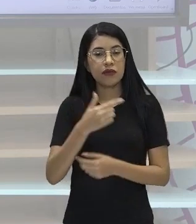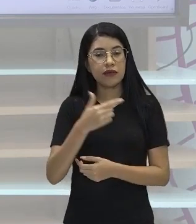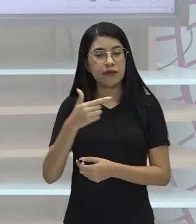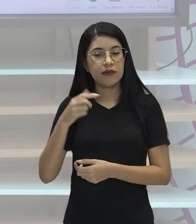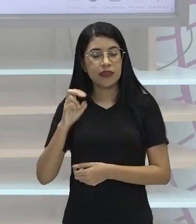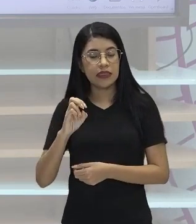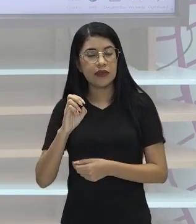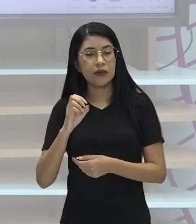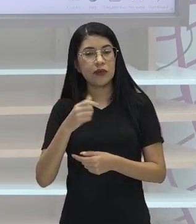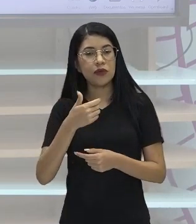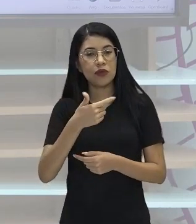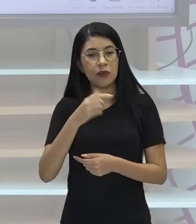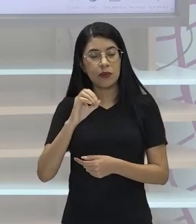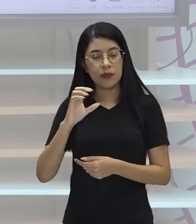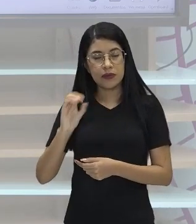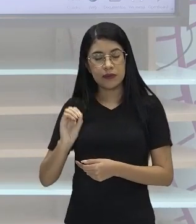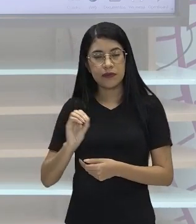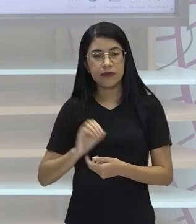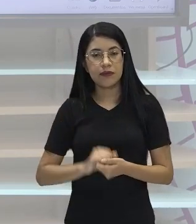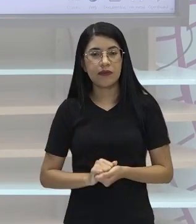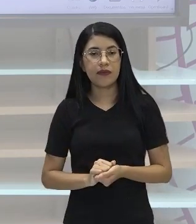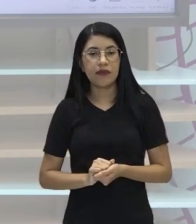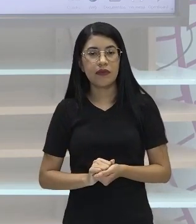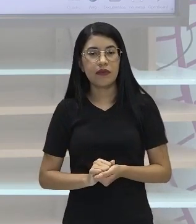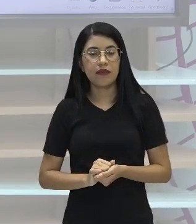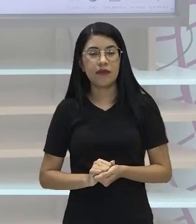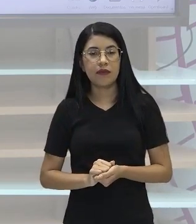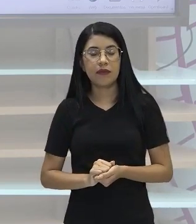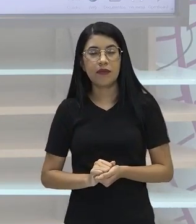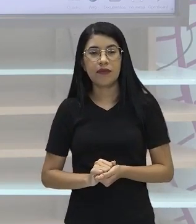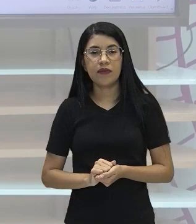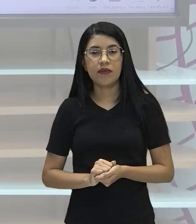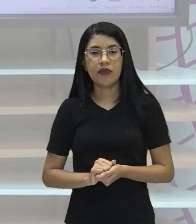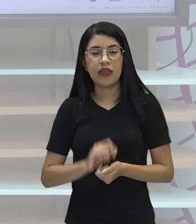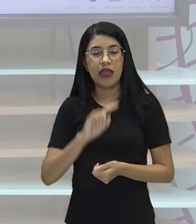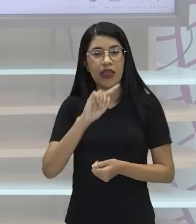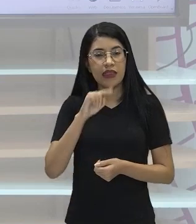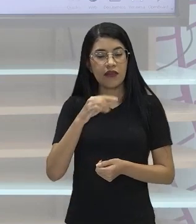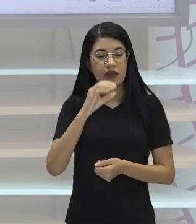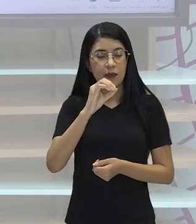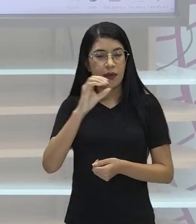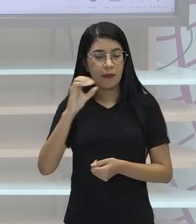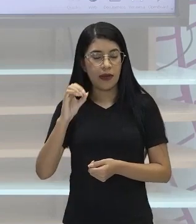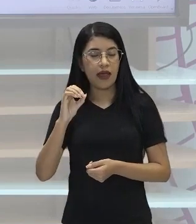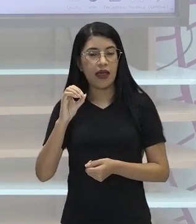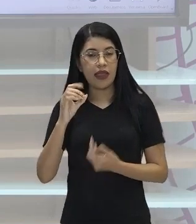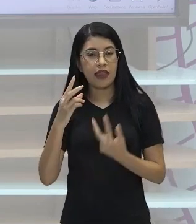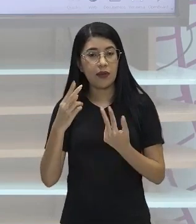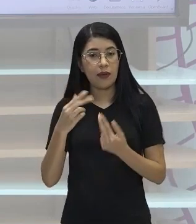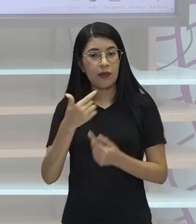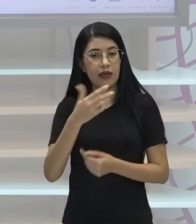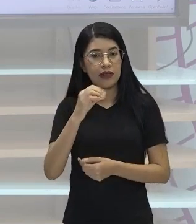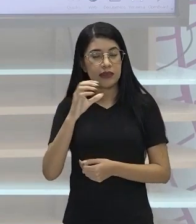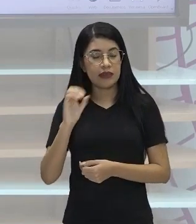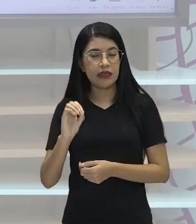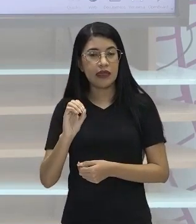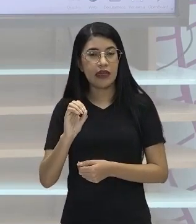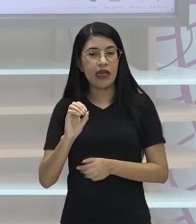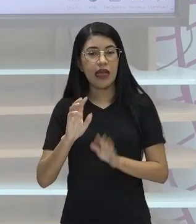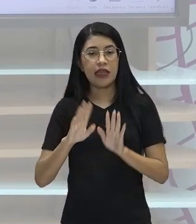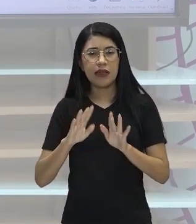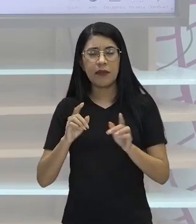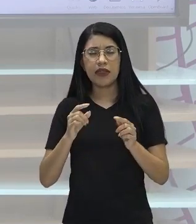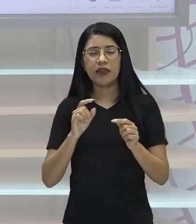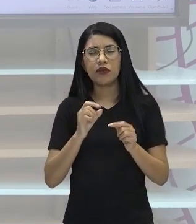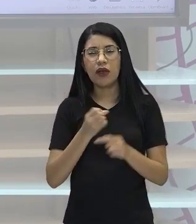a vírgula tem 2 números. 2 números correspondem ao 100. Se tivesse um número, corresponderia a 10. Se tivesse 3 números,